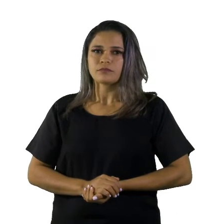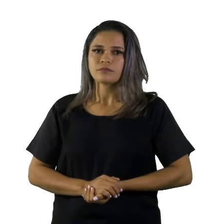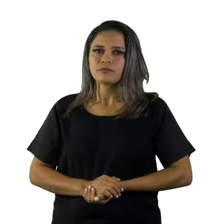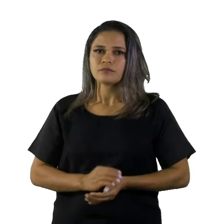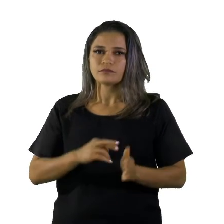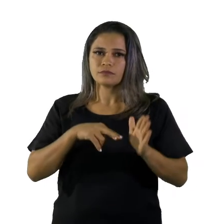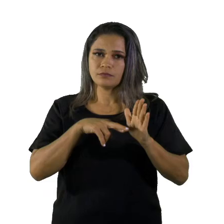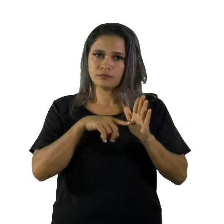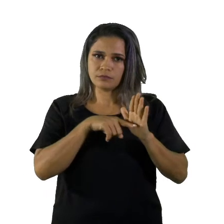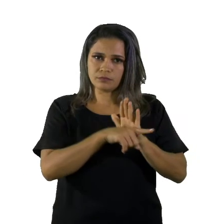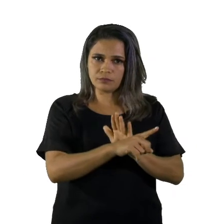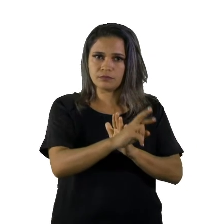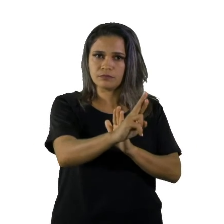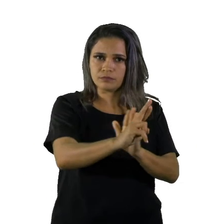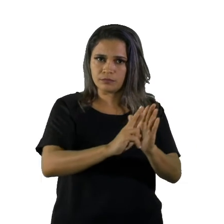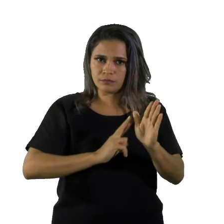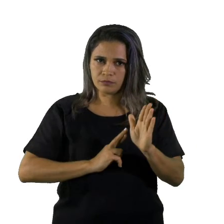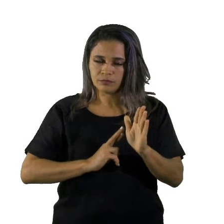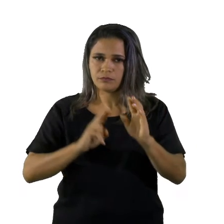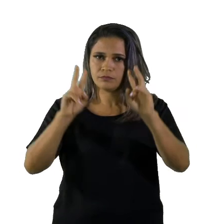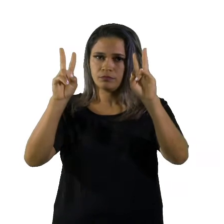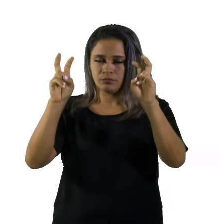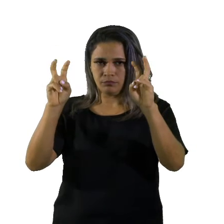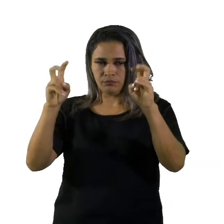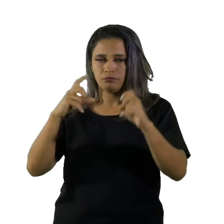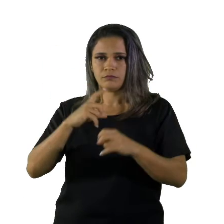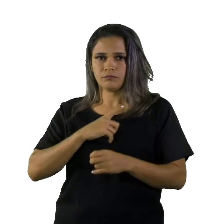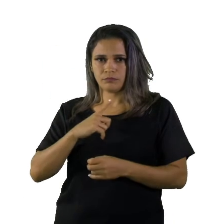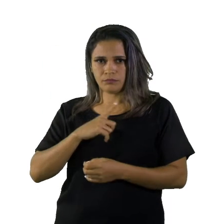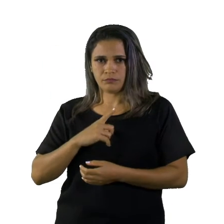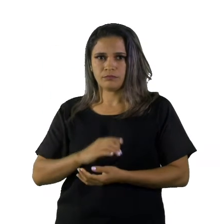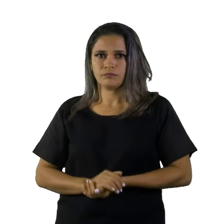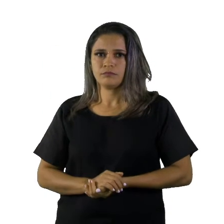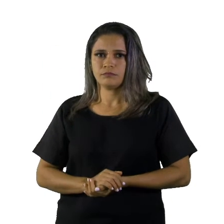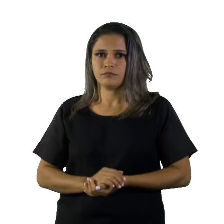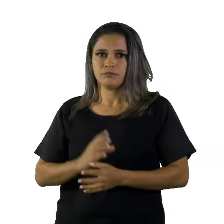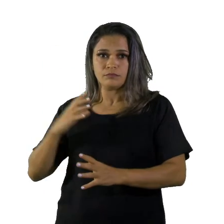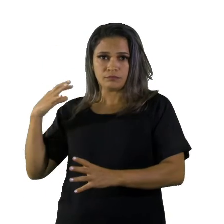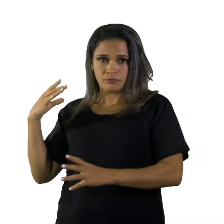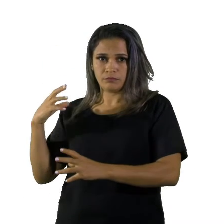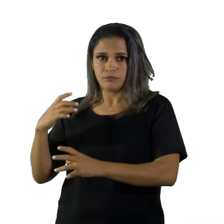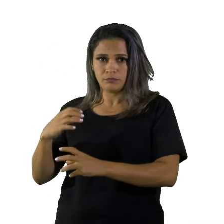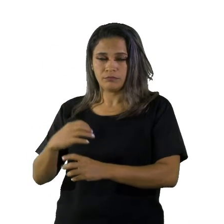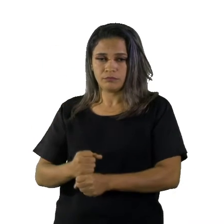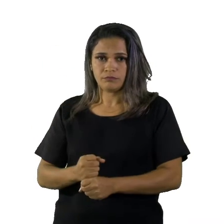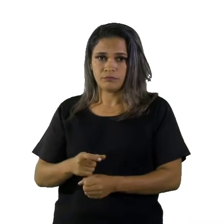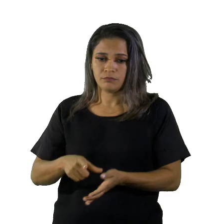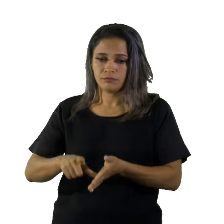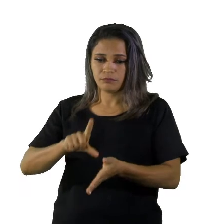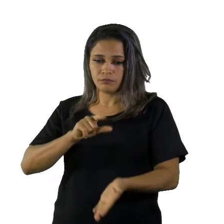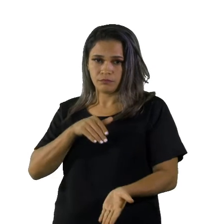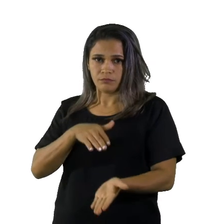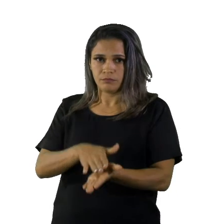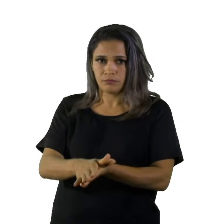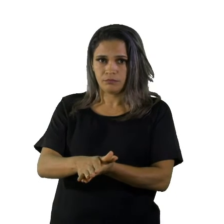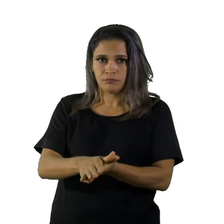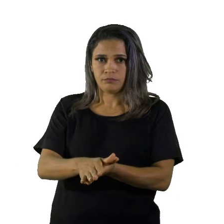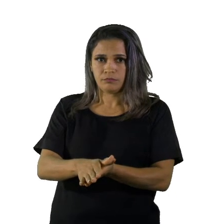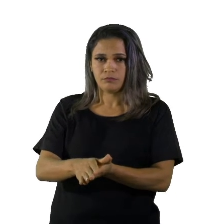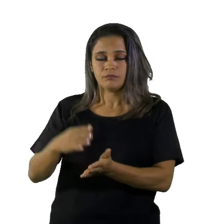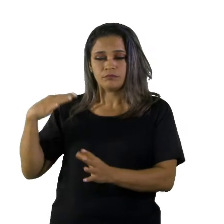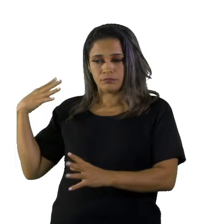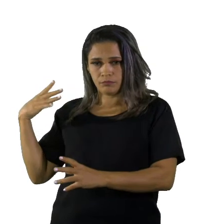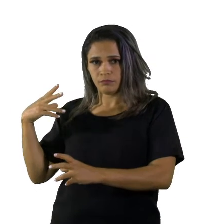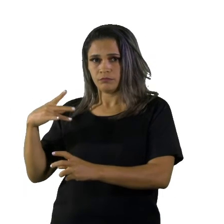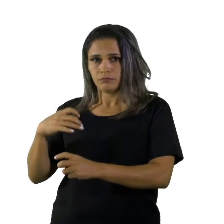Perguntas e respostas, né? Título, teve um título e revisão. Antes de ser publicado, ele teve uma